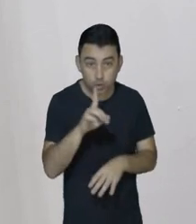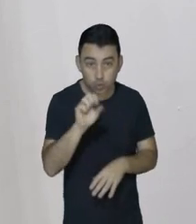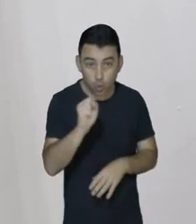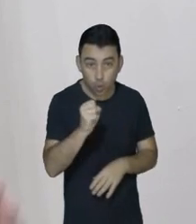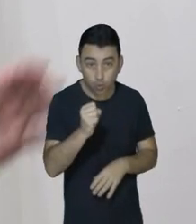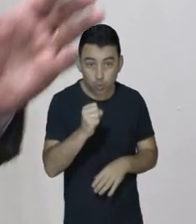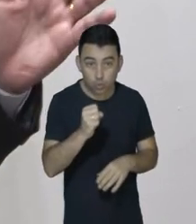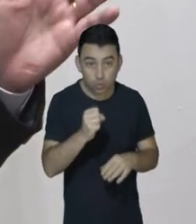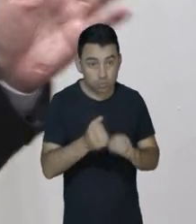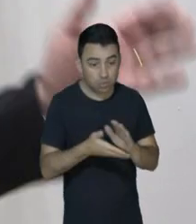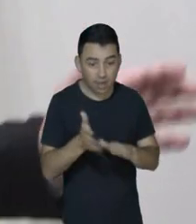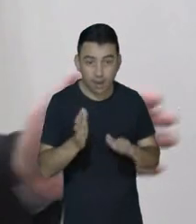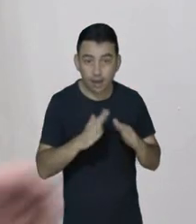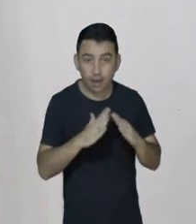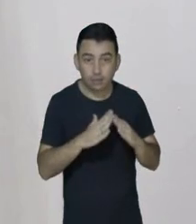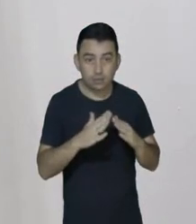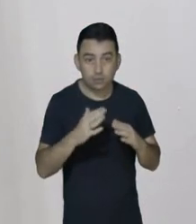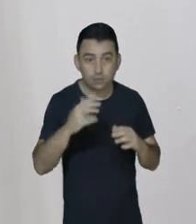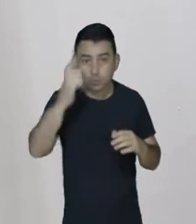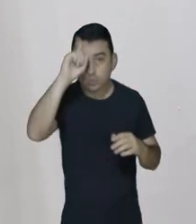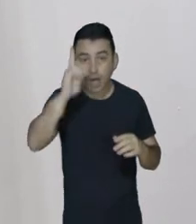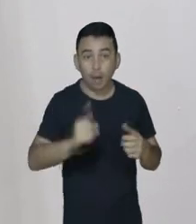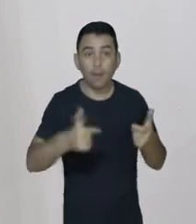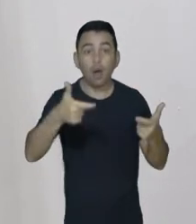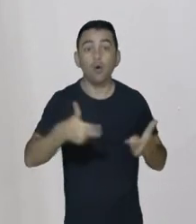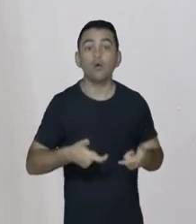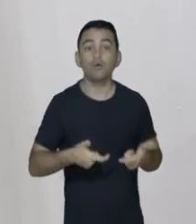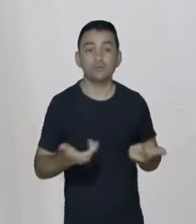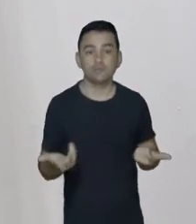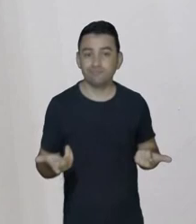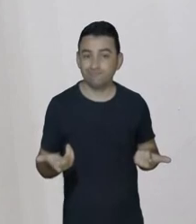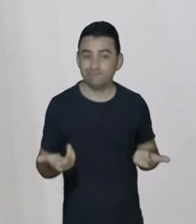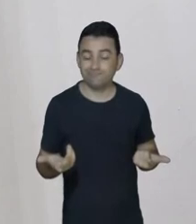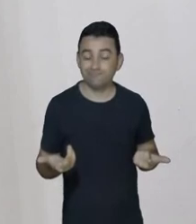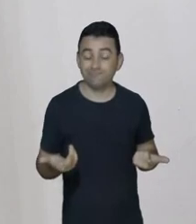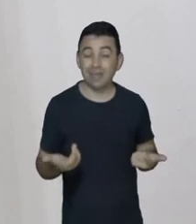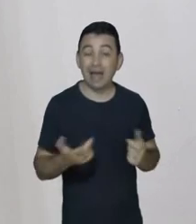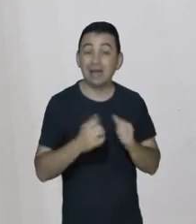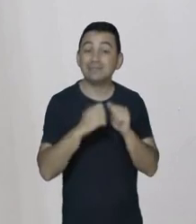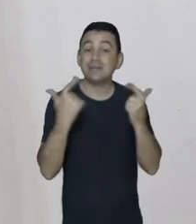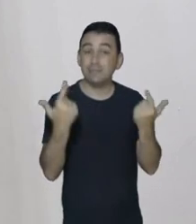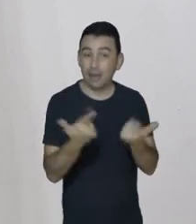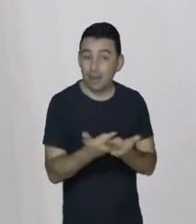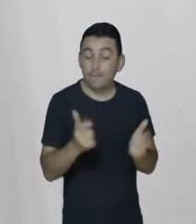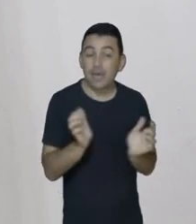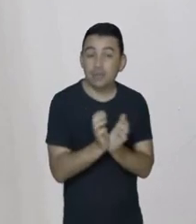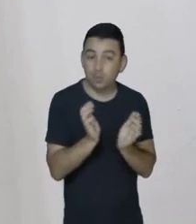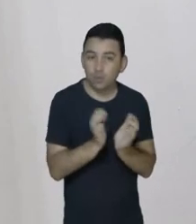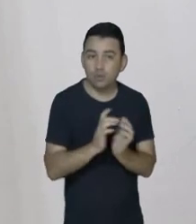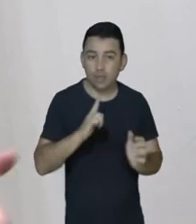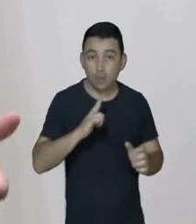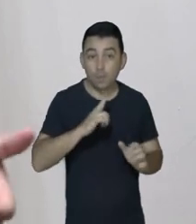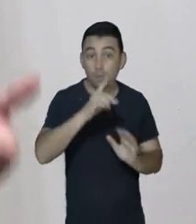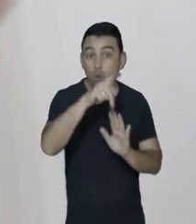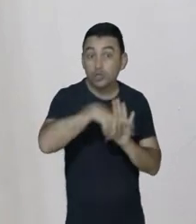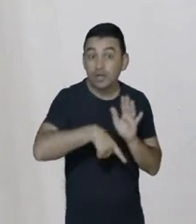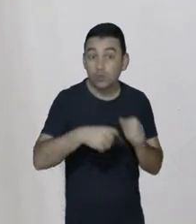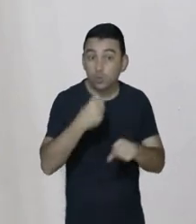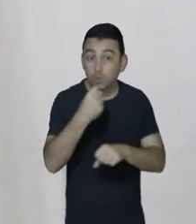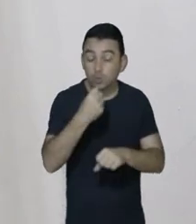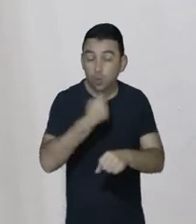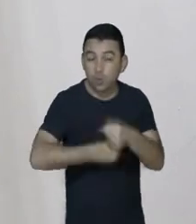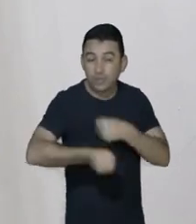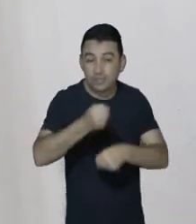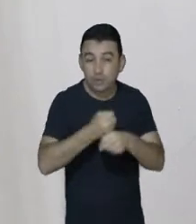da casa e não tem para onde ir. A Assembleia Legislativa do Pernambuco fez um projeto em que, 2 anos antes deles